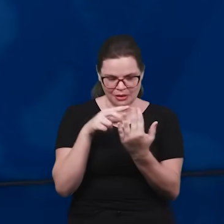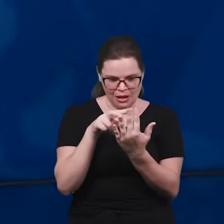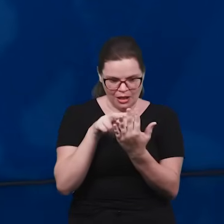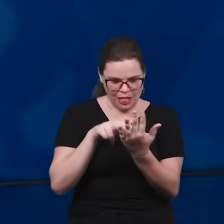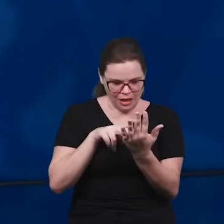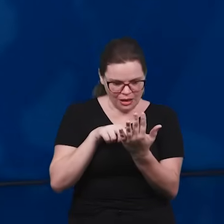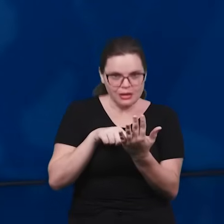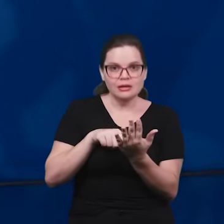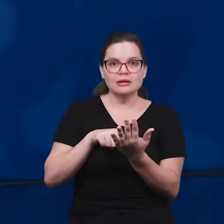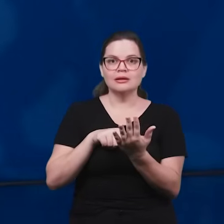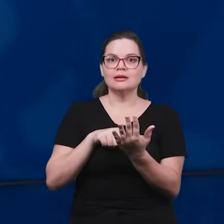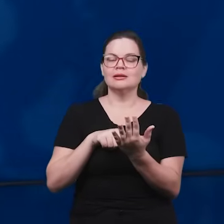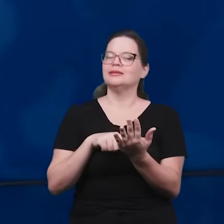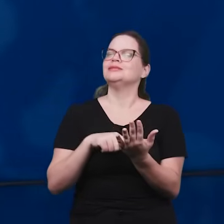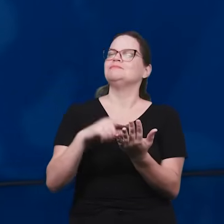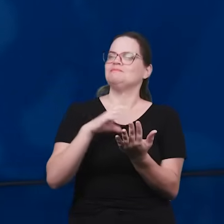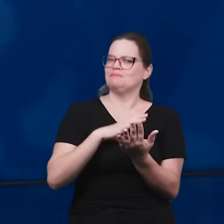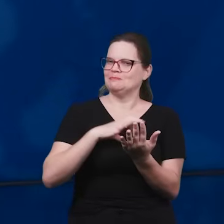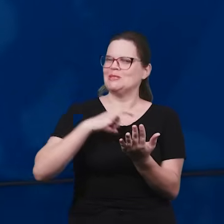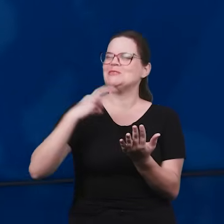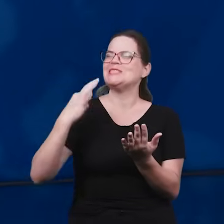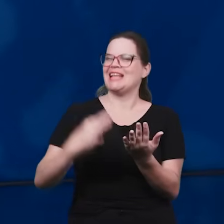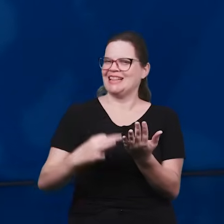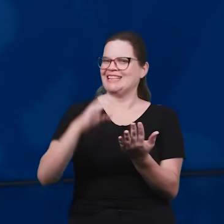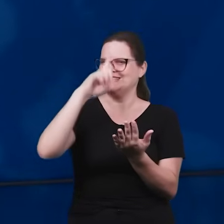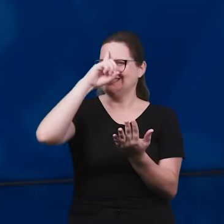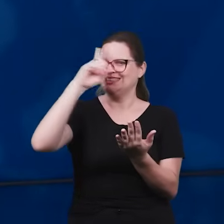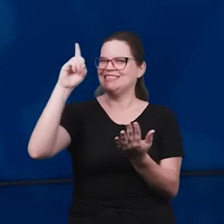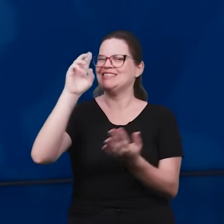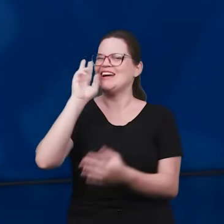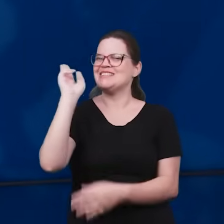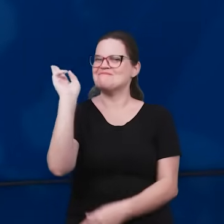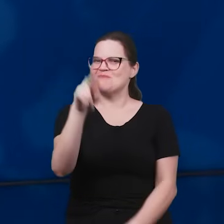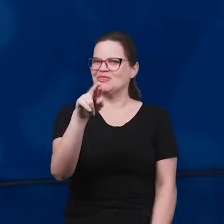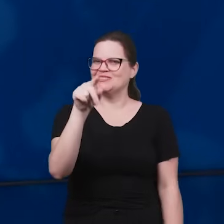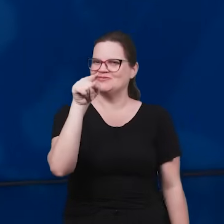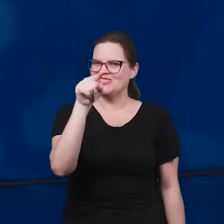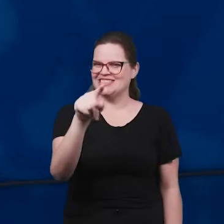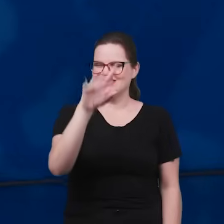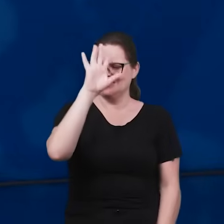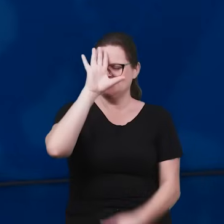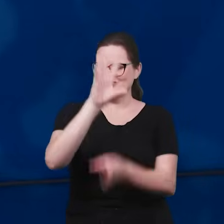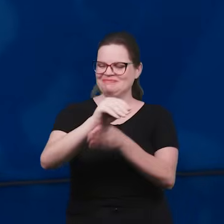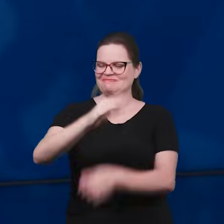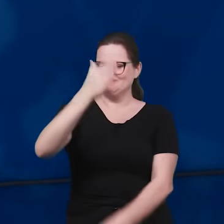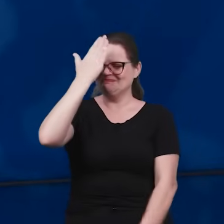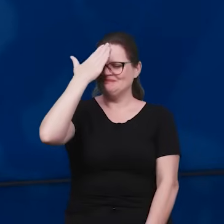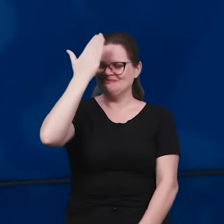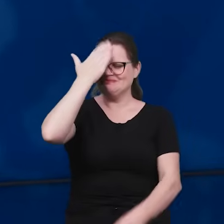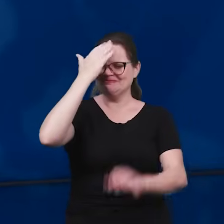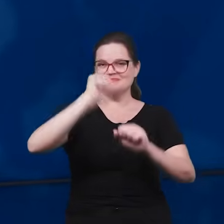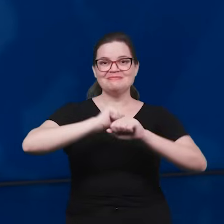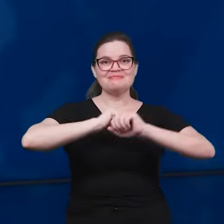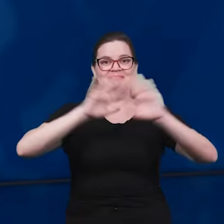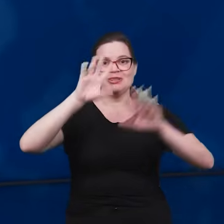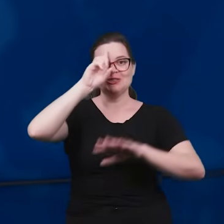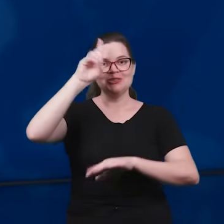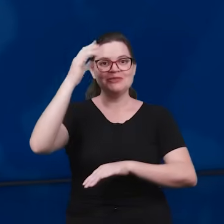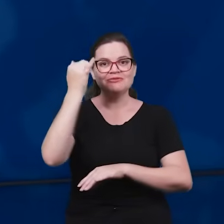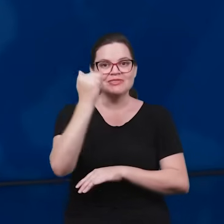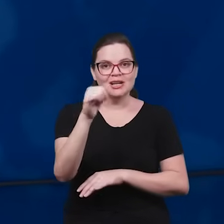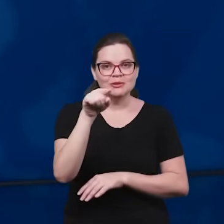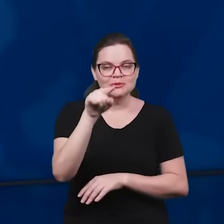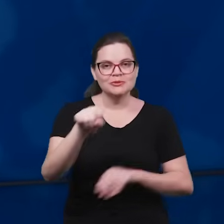olha, pode estar certo de que, de alguma maneira, você entenderá que Deus está falando com